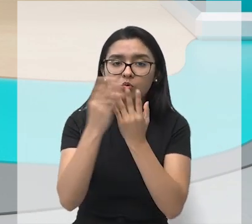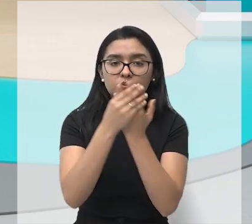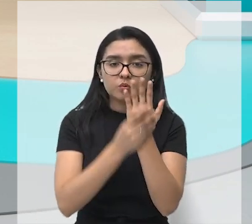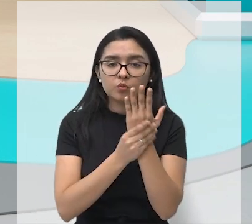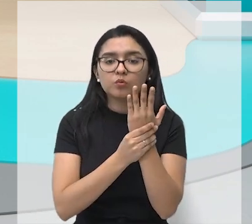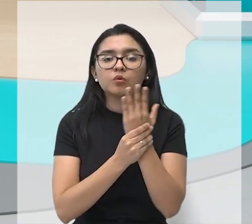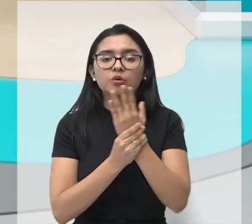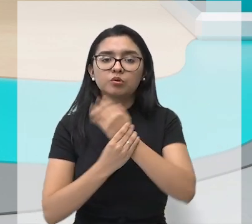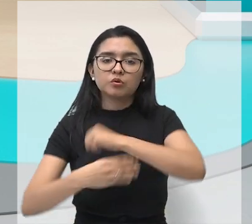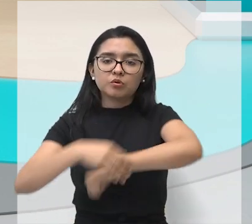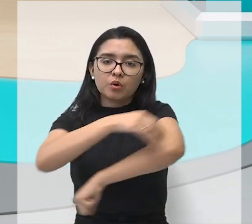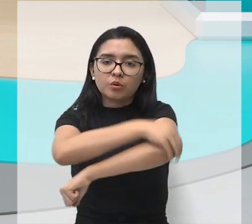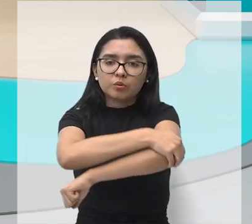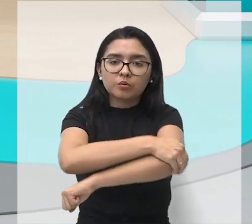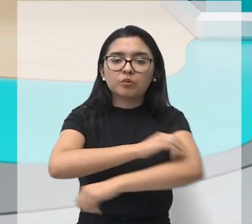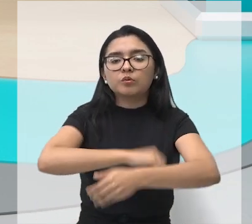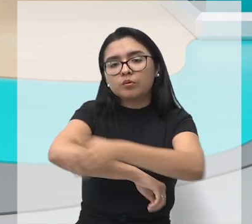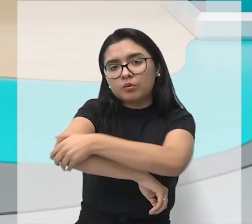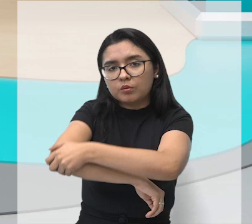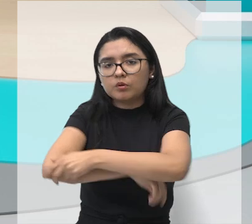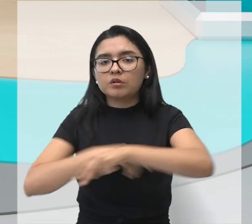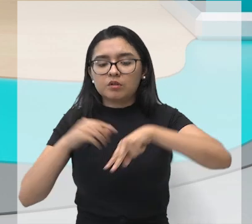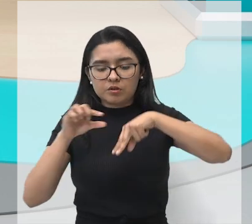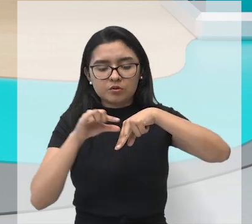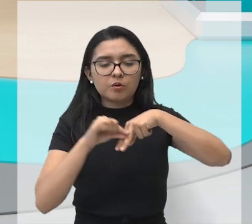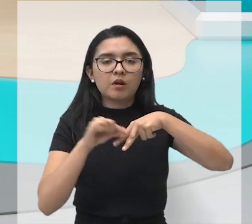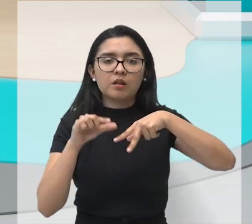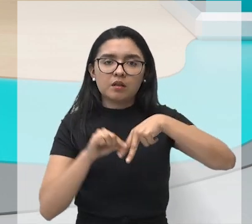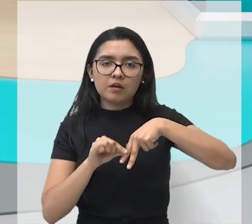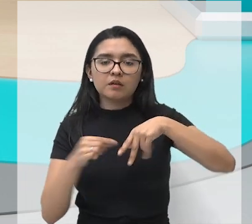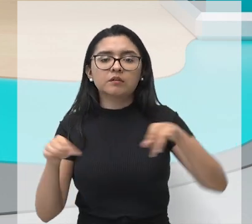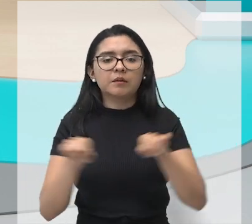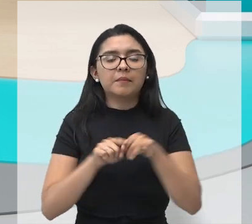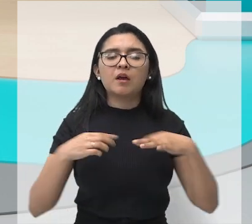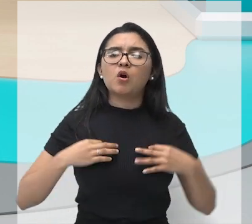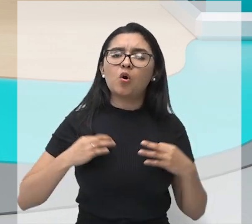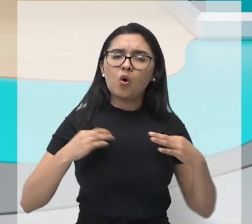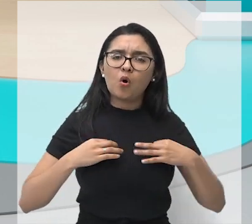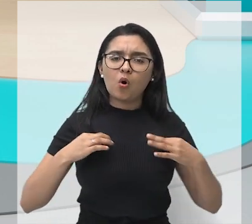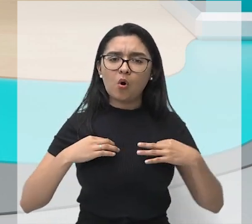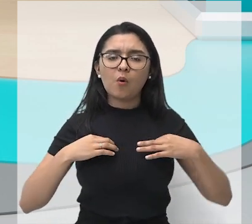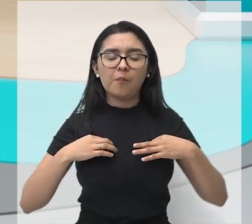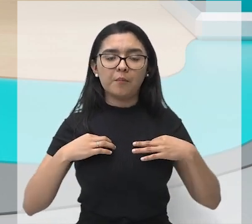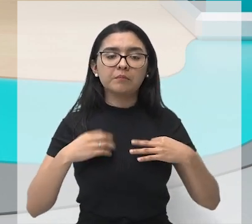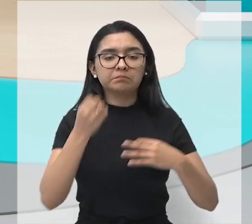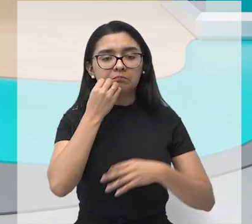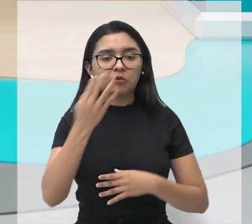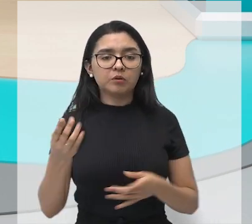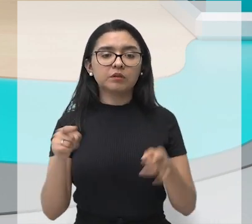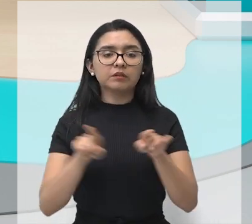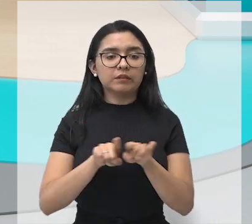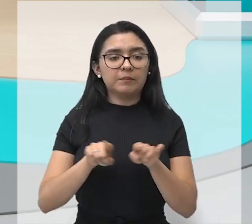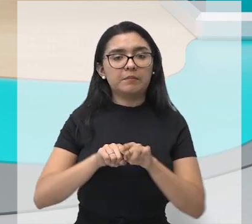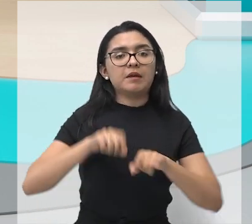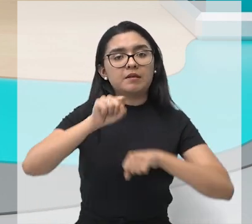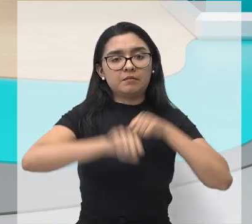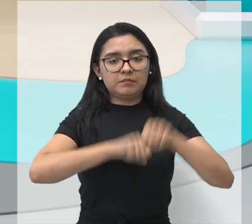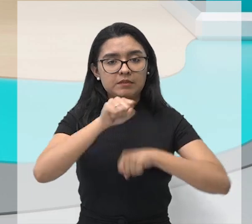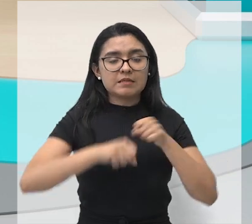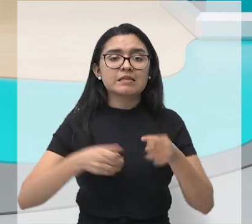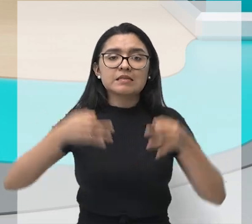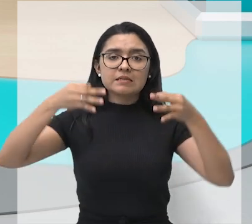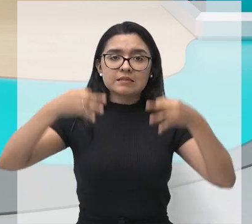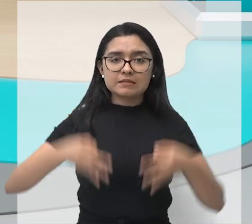das cotoveleiras, das joelheiras também, roupa confortável e a bike ajustada para o nosso